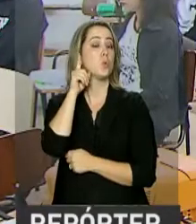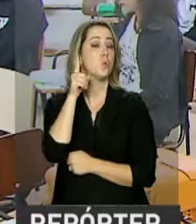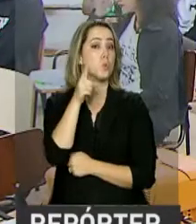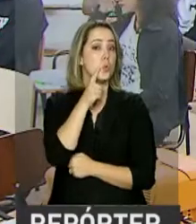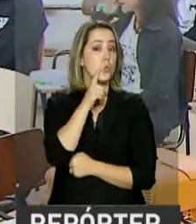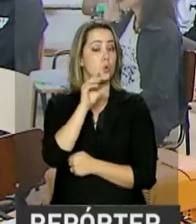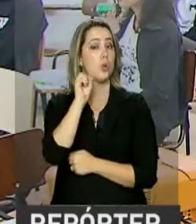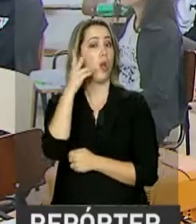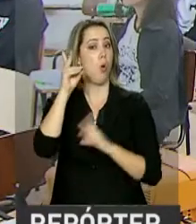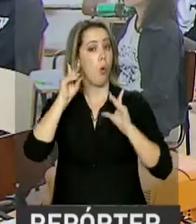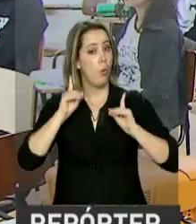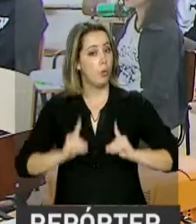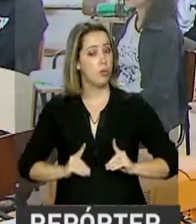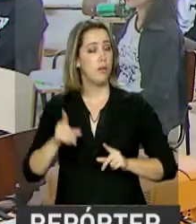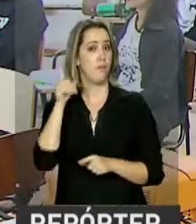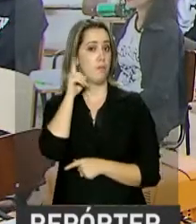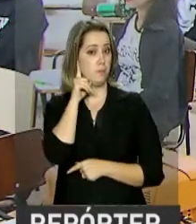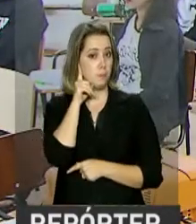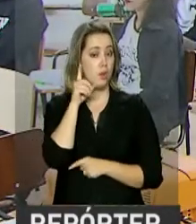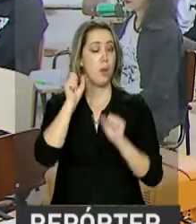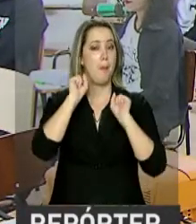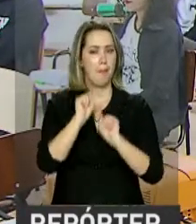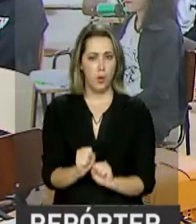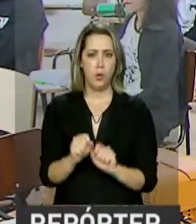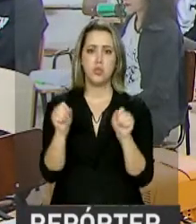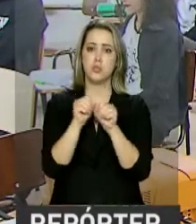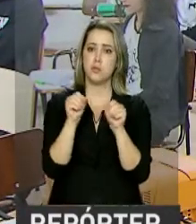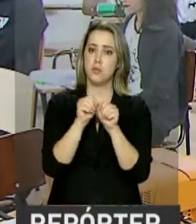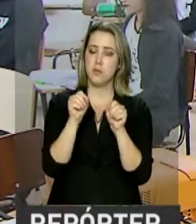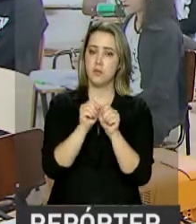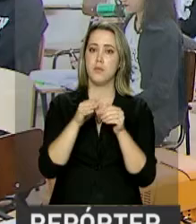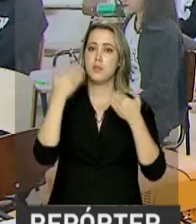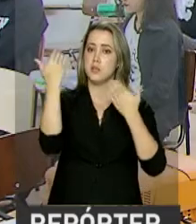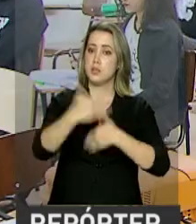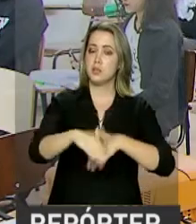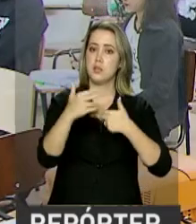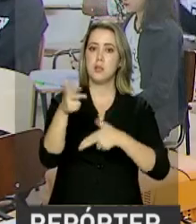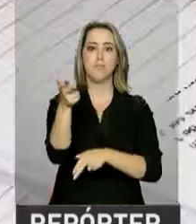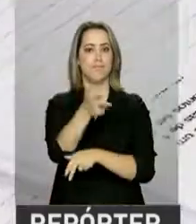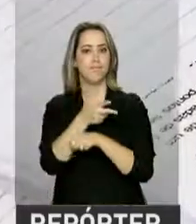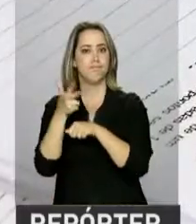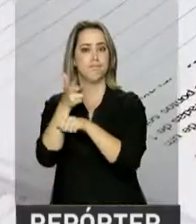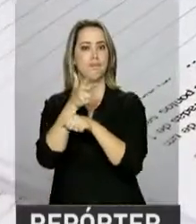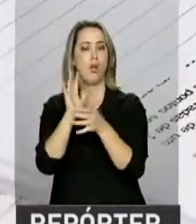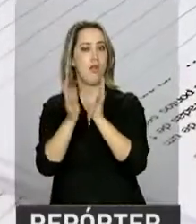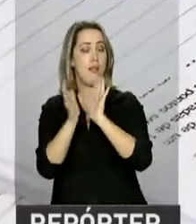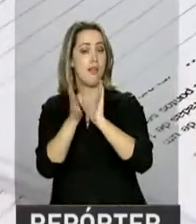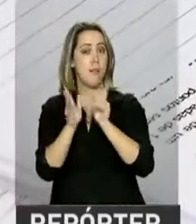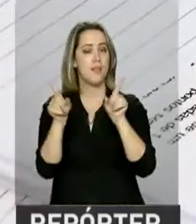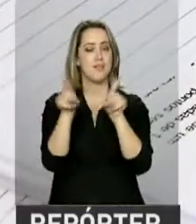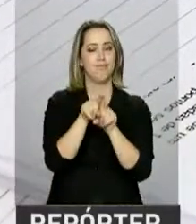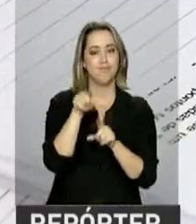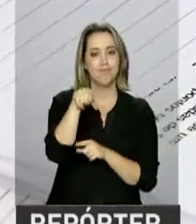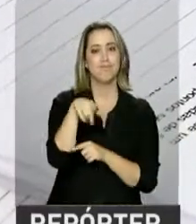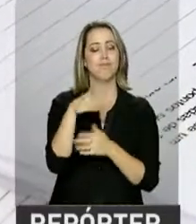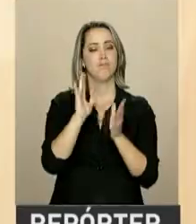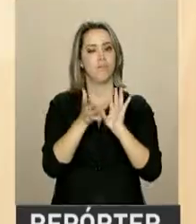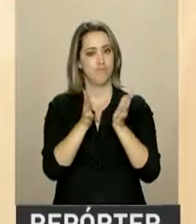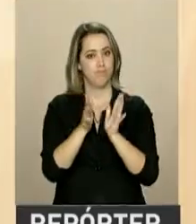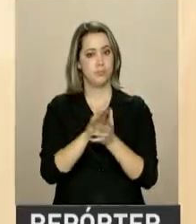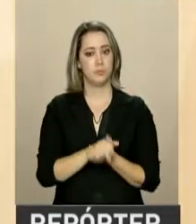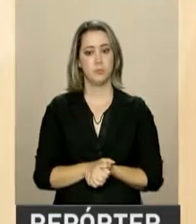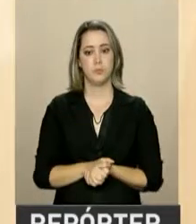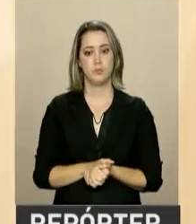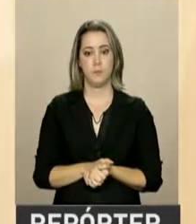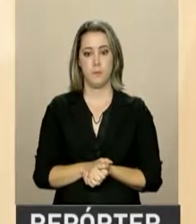ou deficiência auditiva vão poder fazer a prova em vídeo libras a língua brasileira de sinais